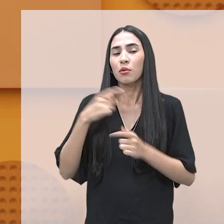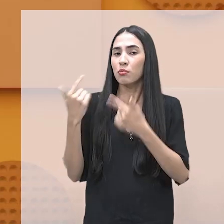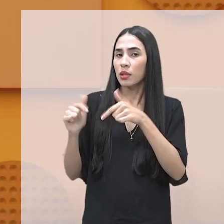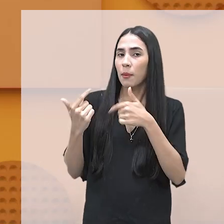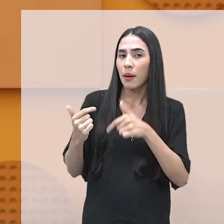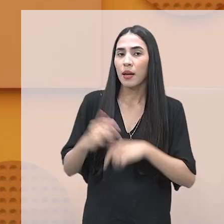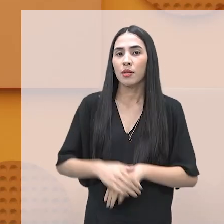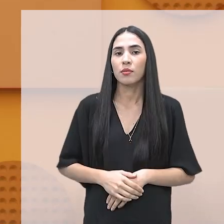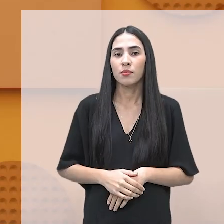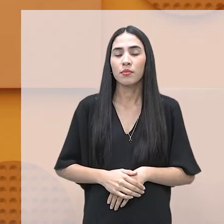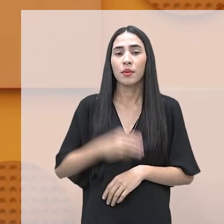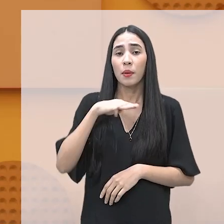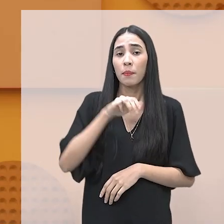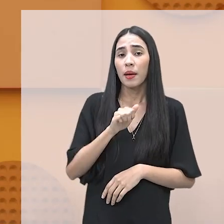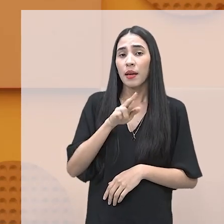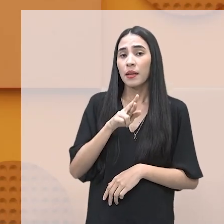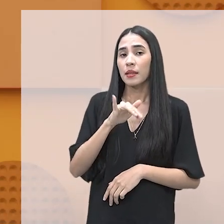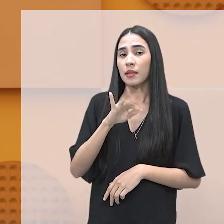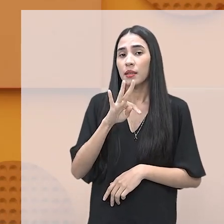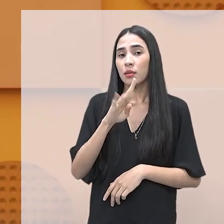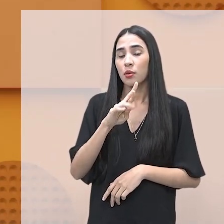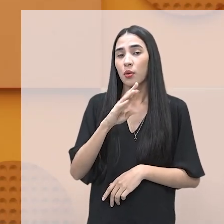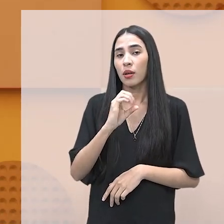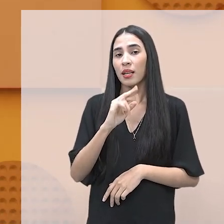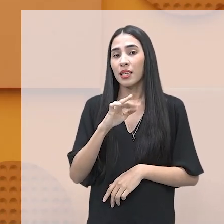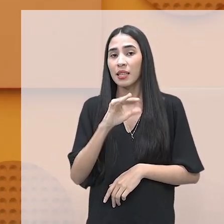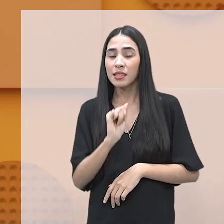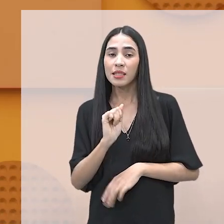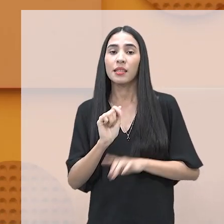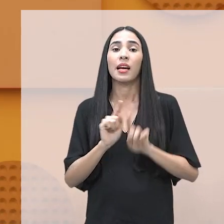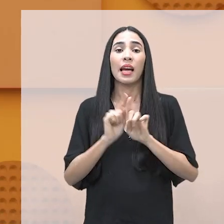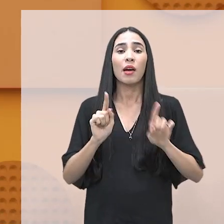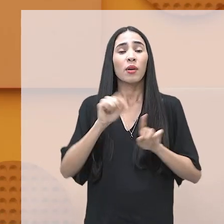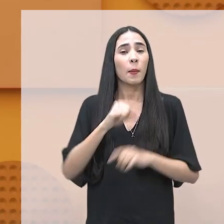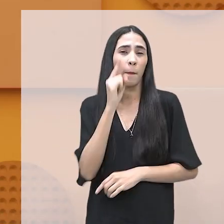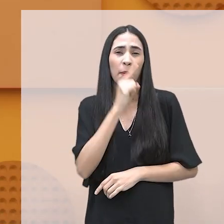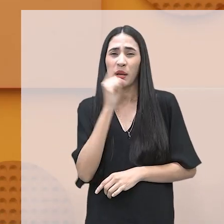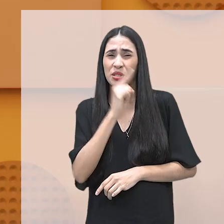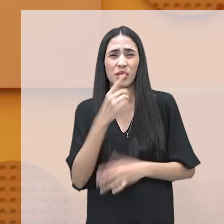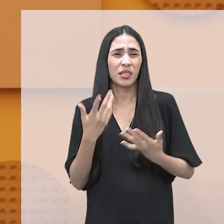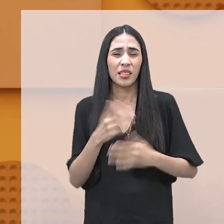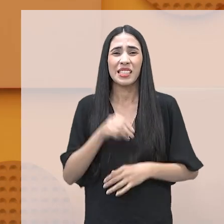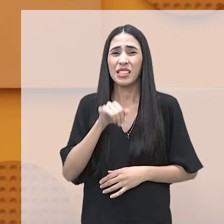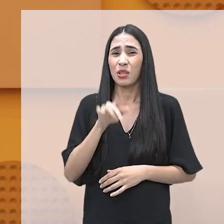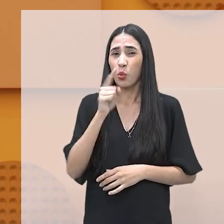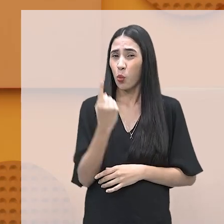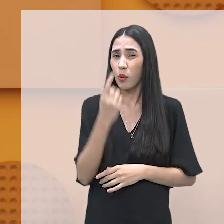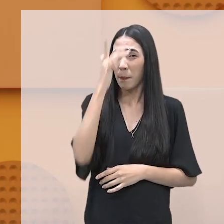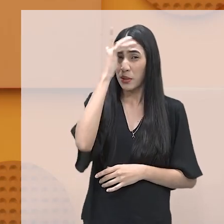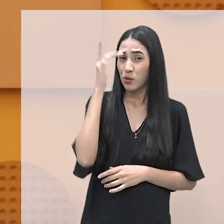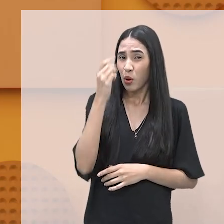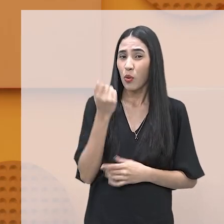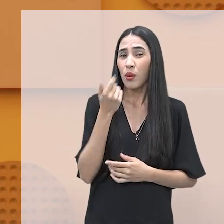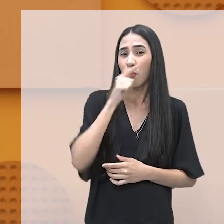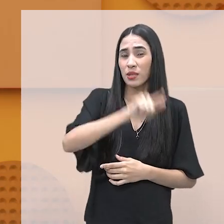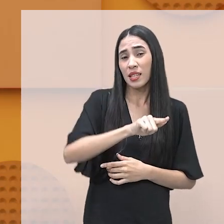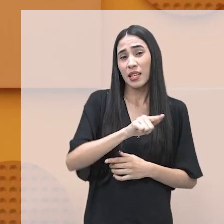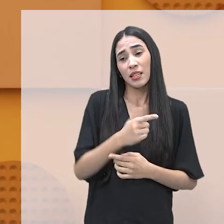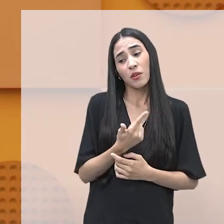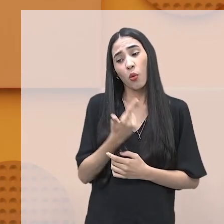da chamada meritocracia. Gente, isso é falácia. Se uma pessoa consegue, outra centena